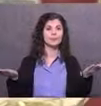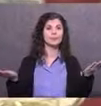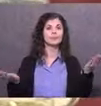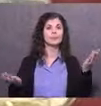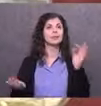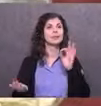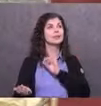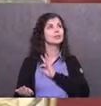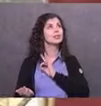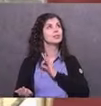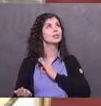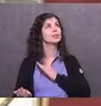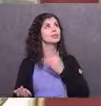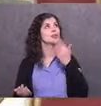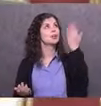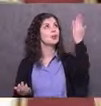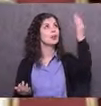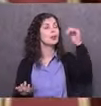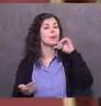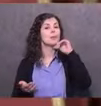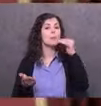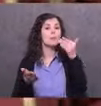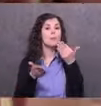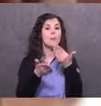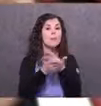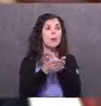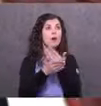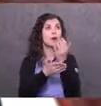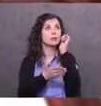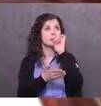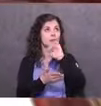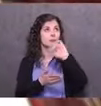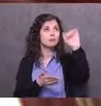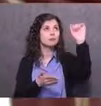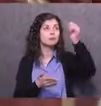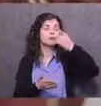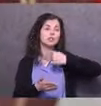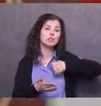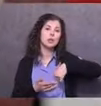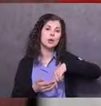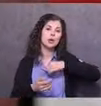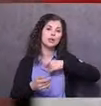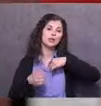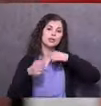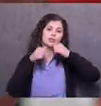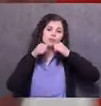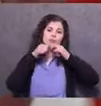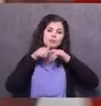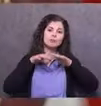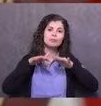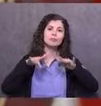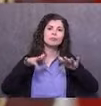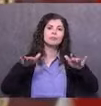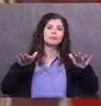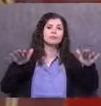Anunciamos, Senhor, a nossa morte.